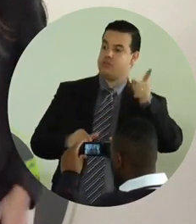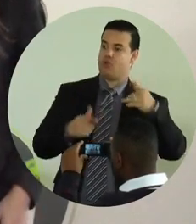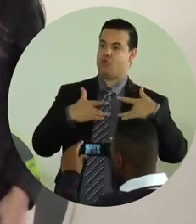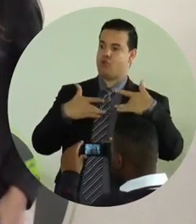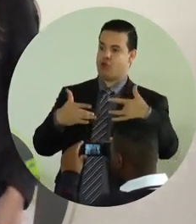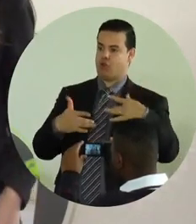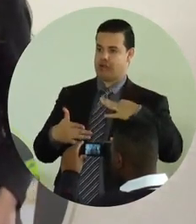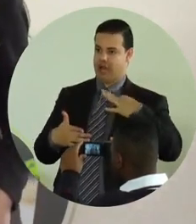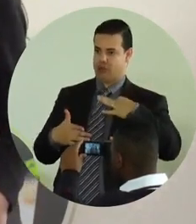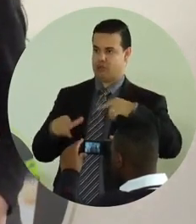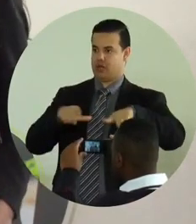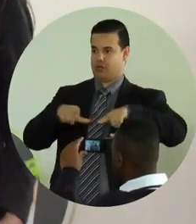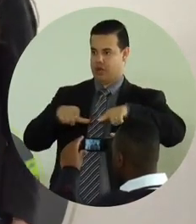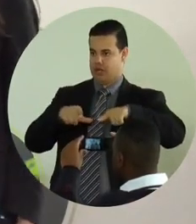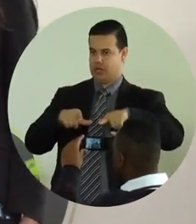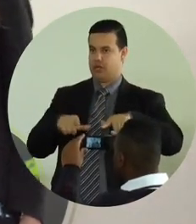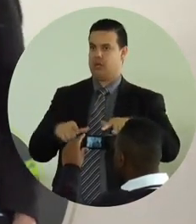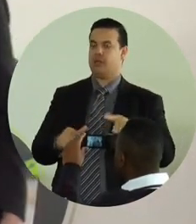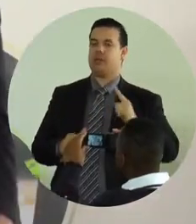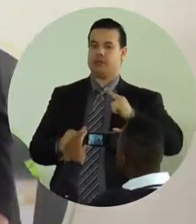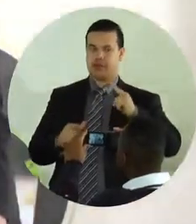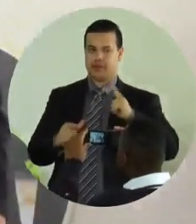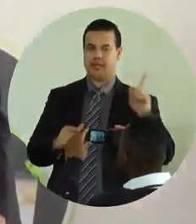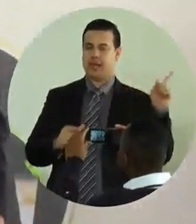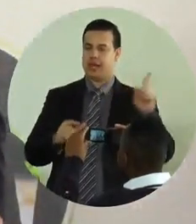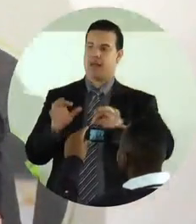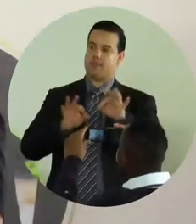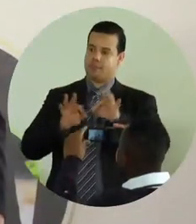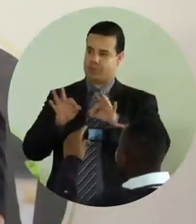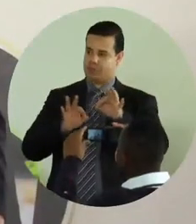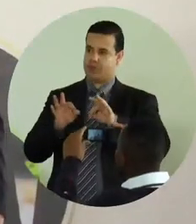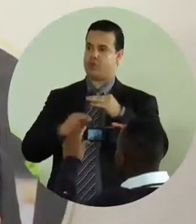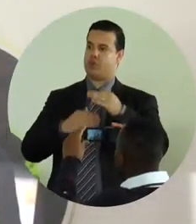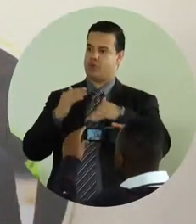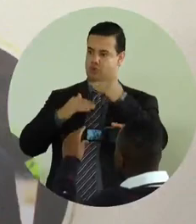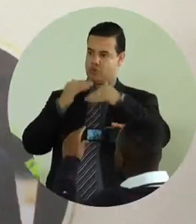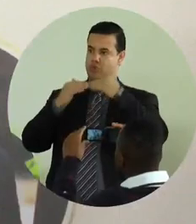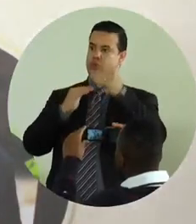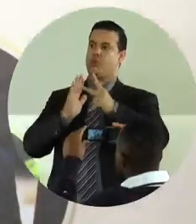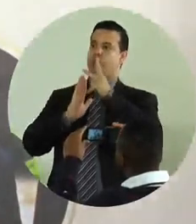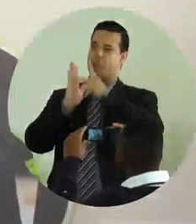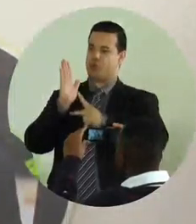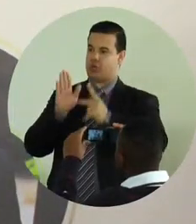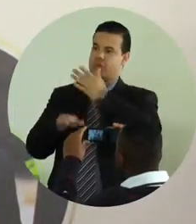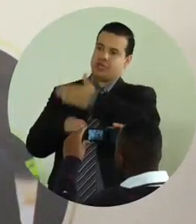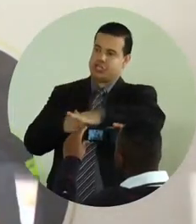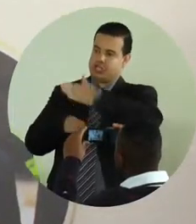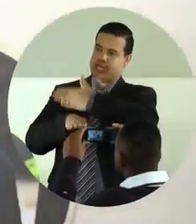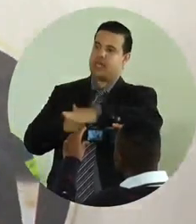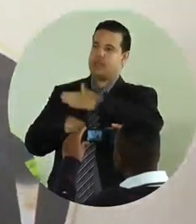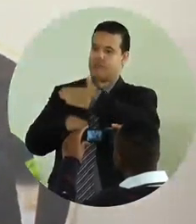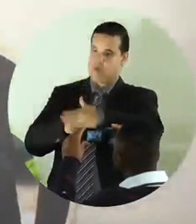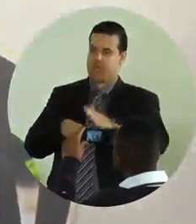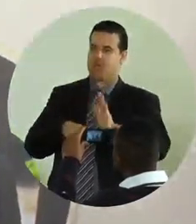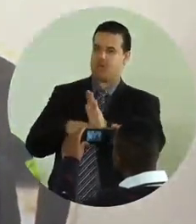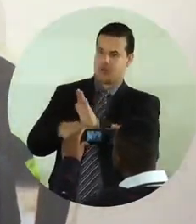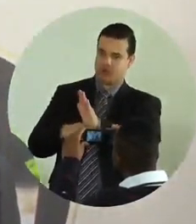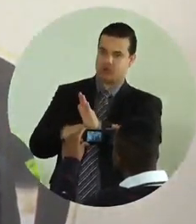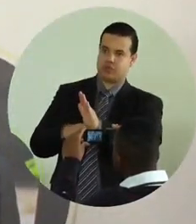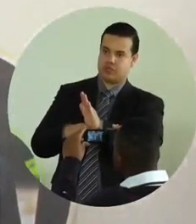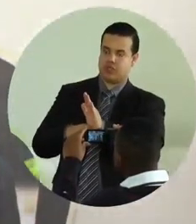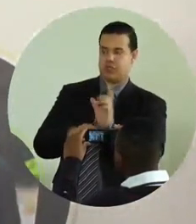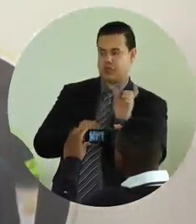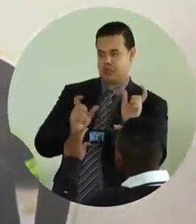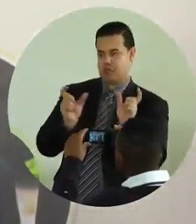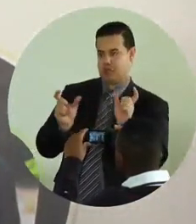Desenvolveu e implementou o programa Shell Trust Standard, que incorpora o programa de treinamento obrigatório Disability